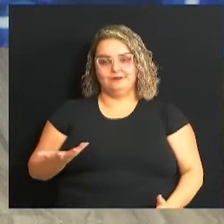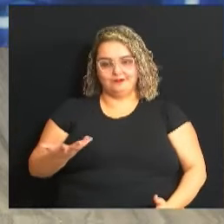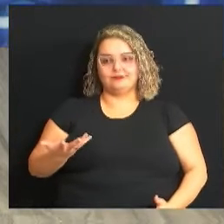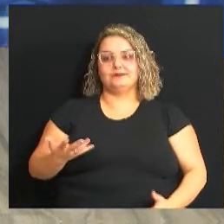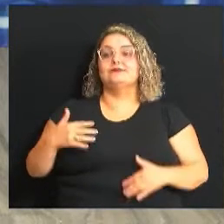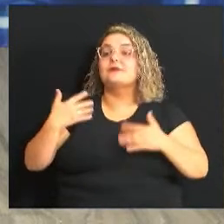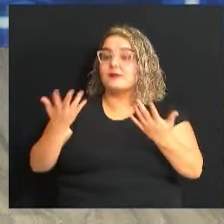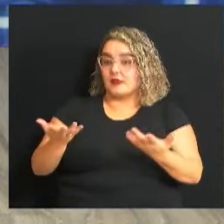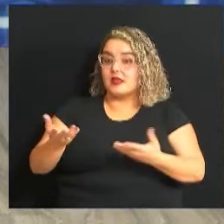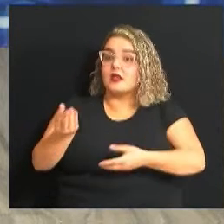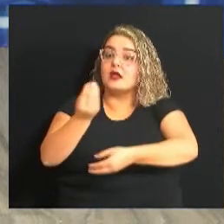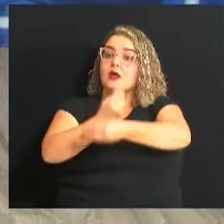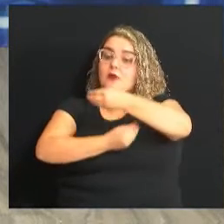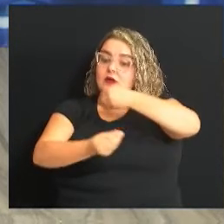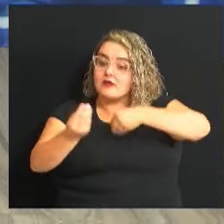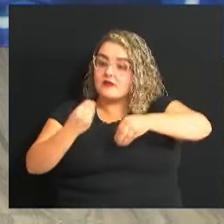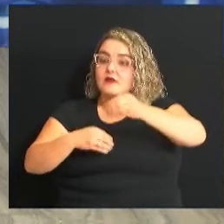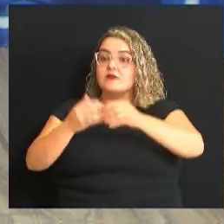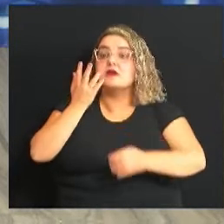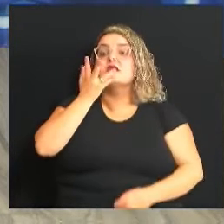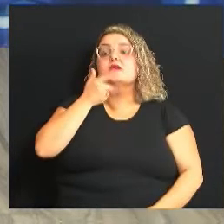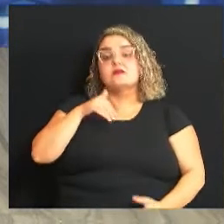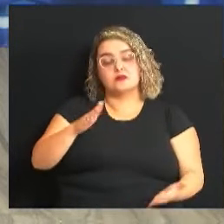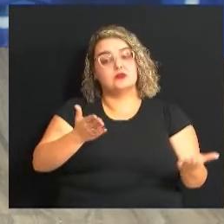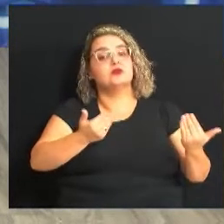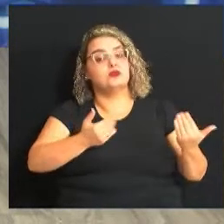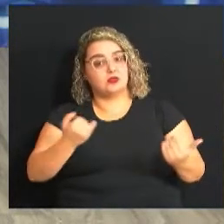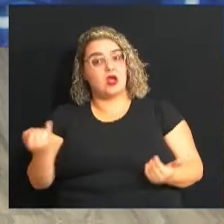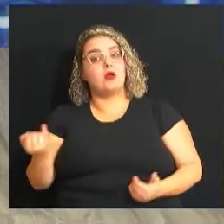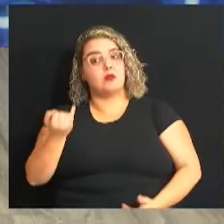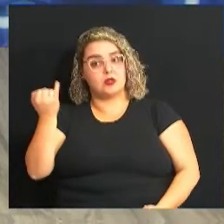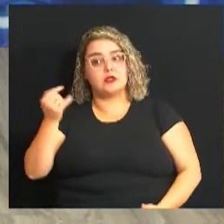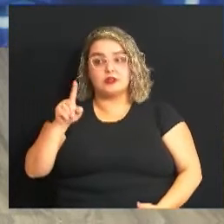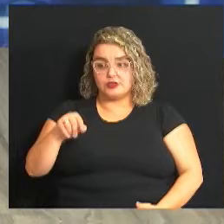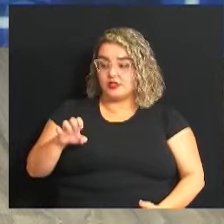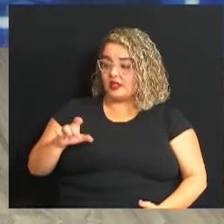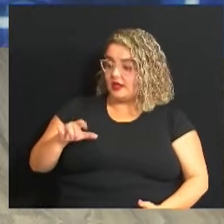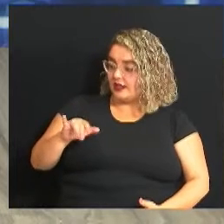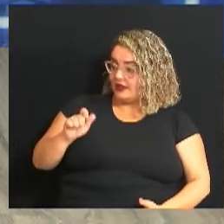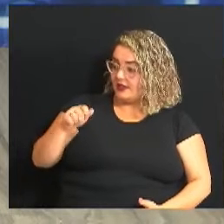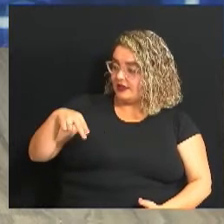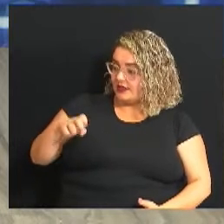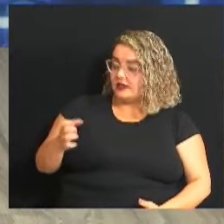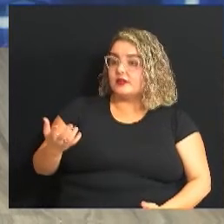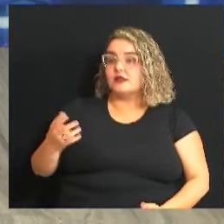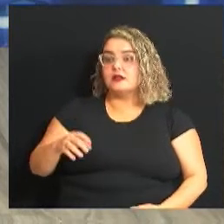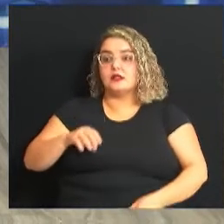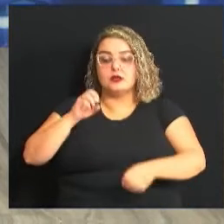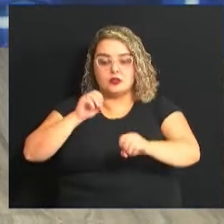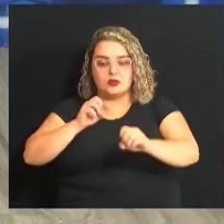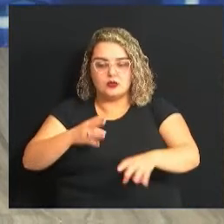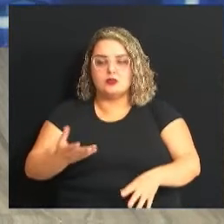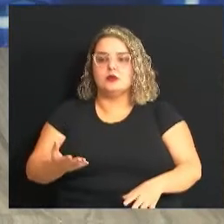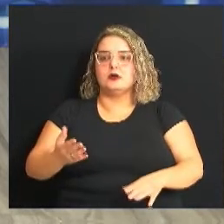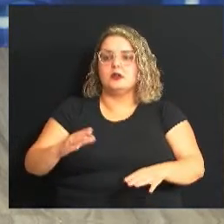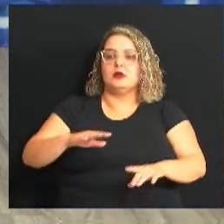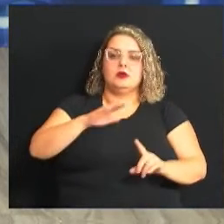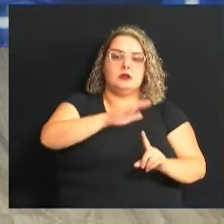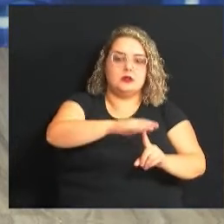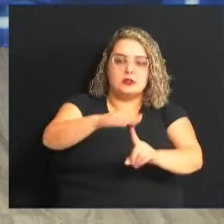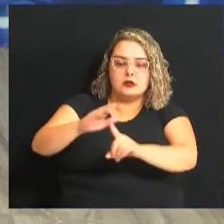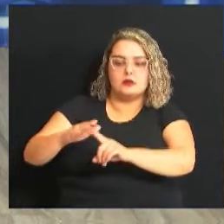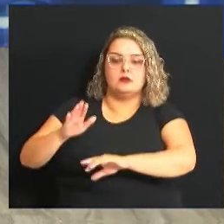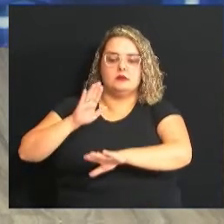o envolvimento das crianças e dos jovens também é muito importante, né, Eliane? Educação ambiental, na escola, ação